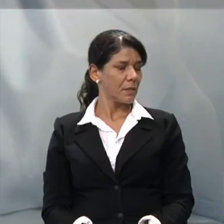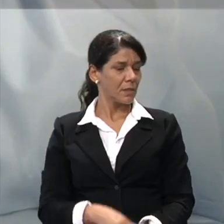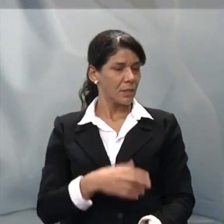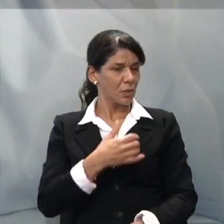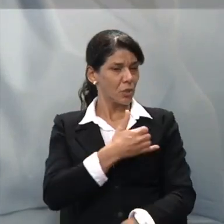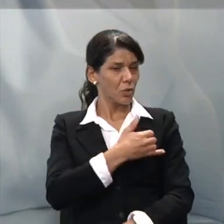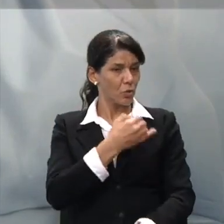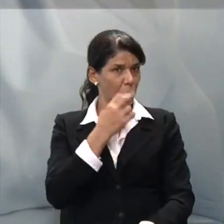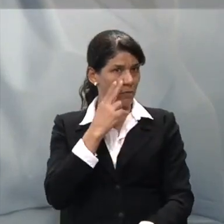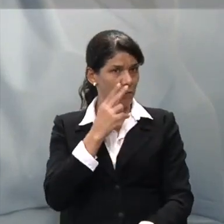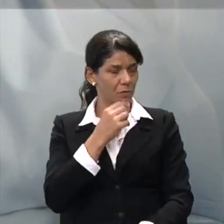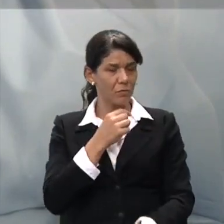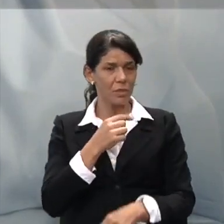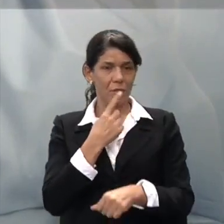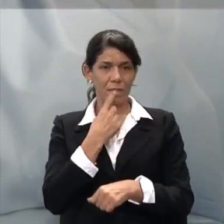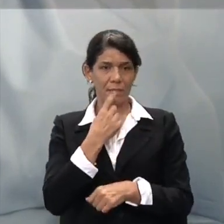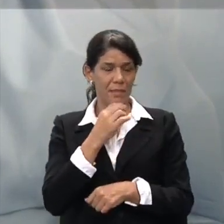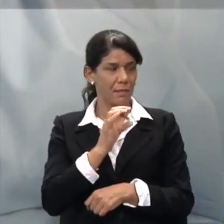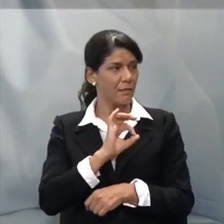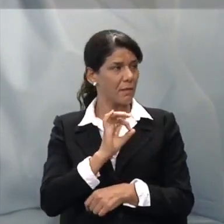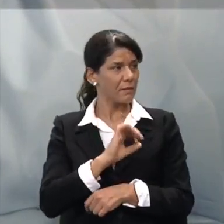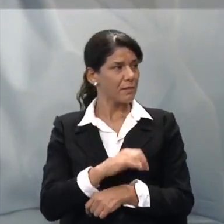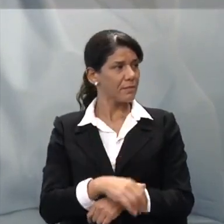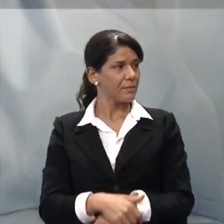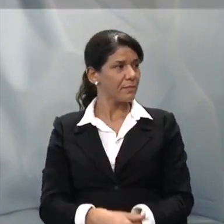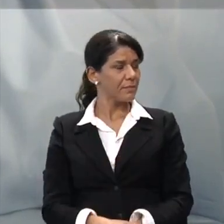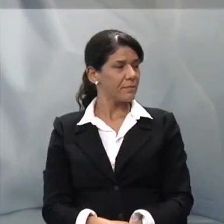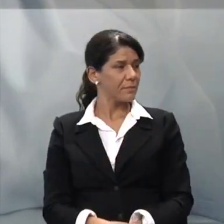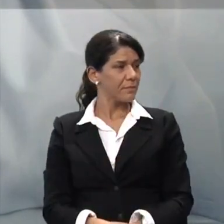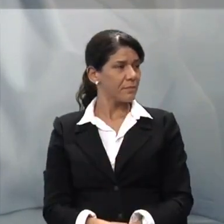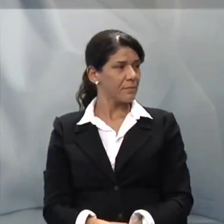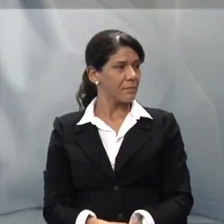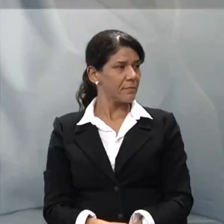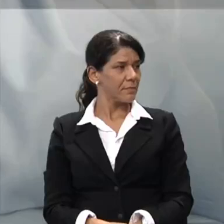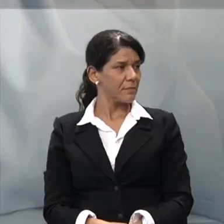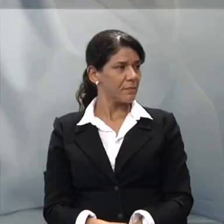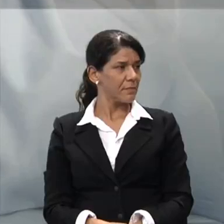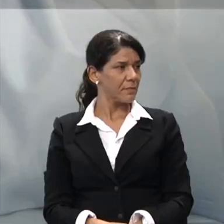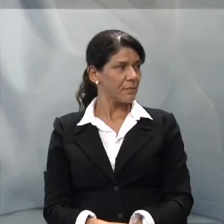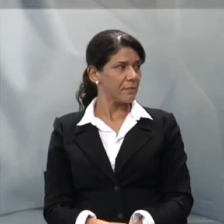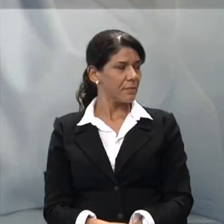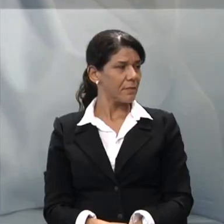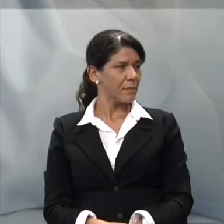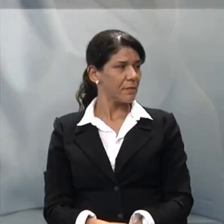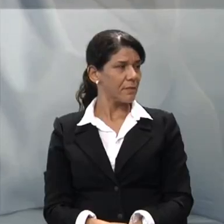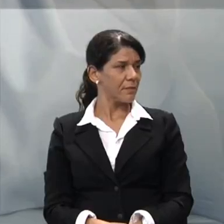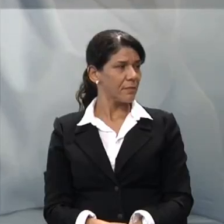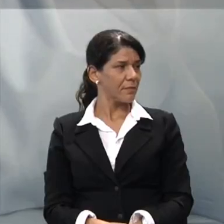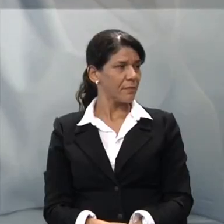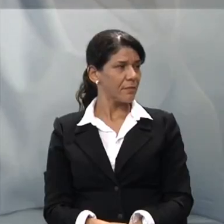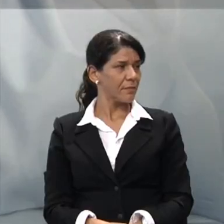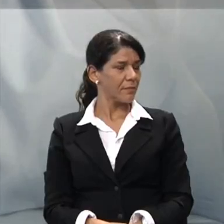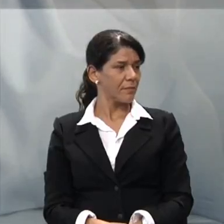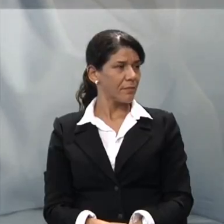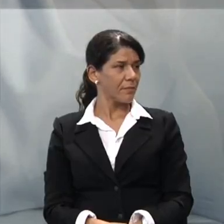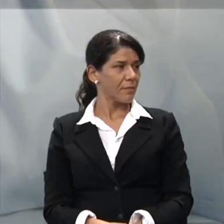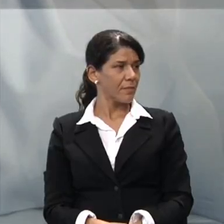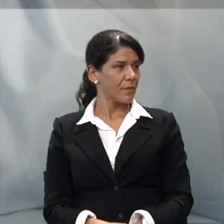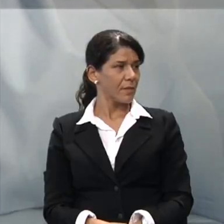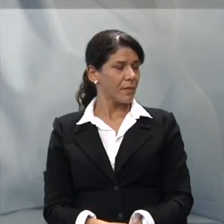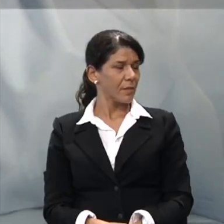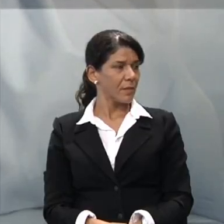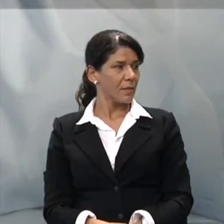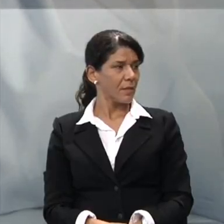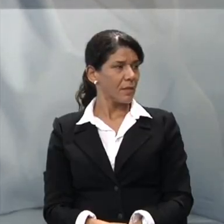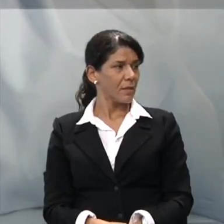não inseri em nenhuma veia. Agora, nós vamos prosseguir com